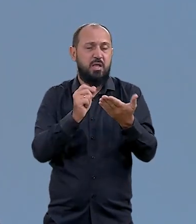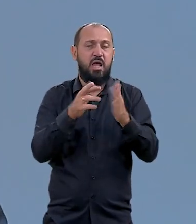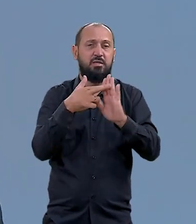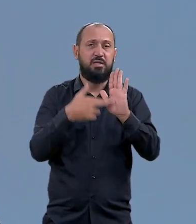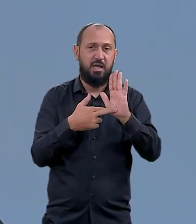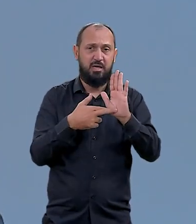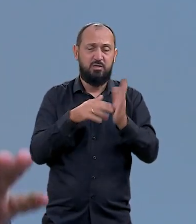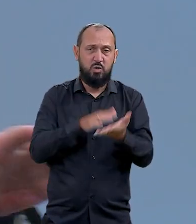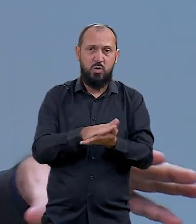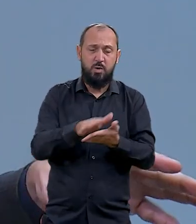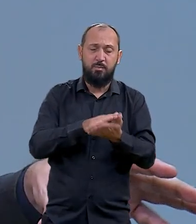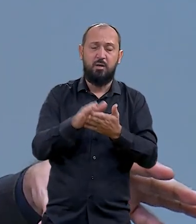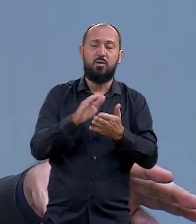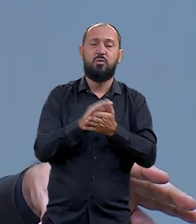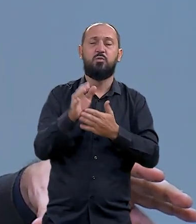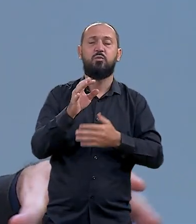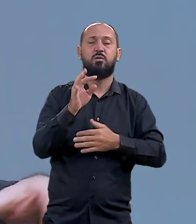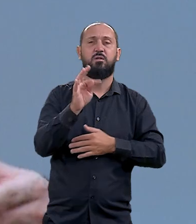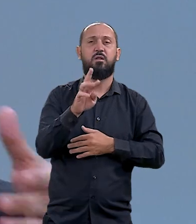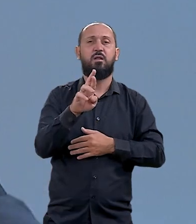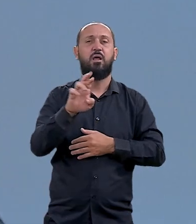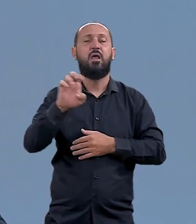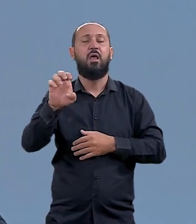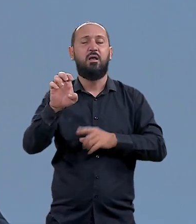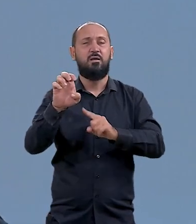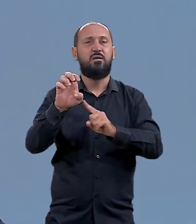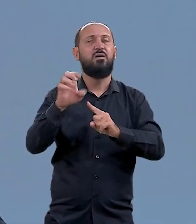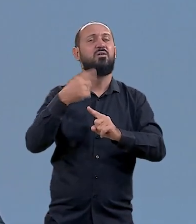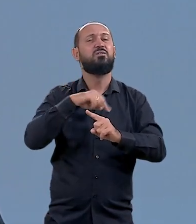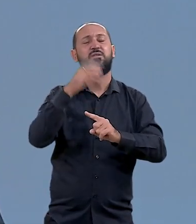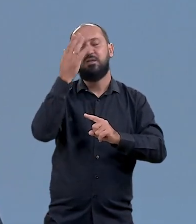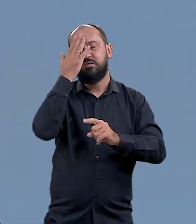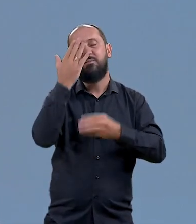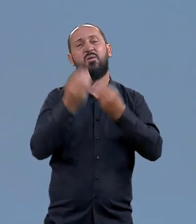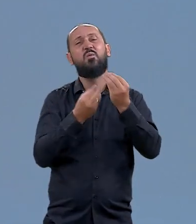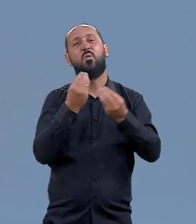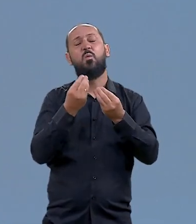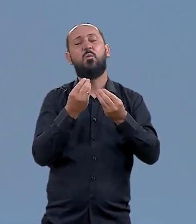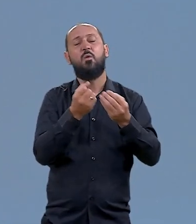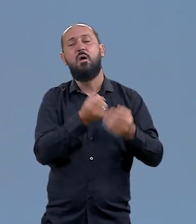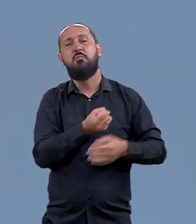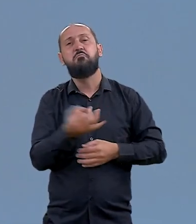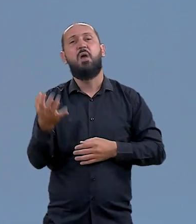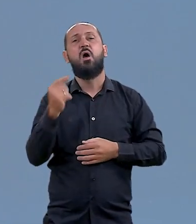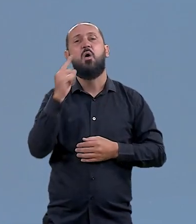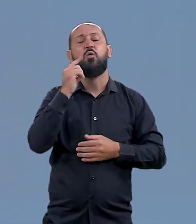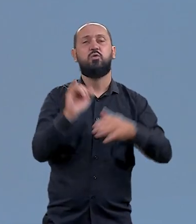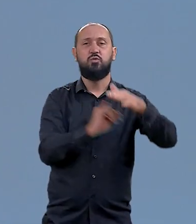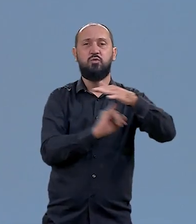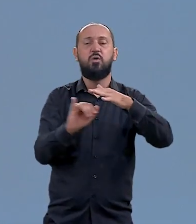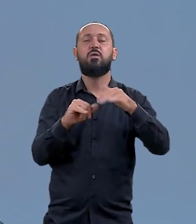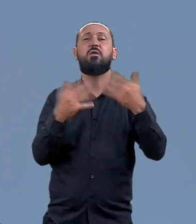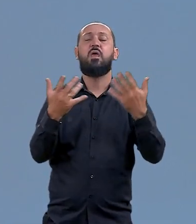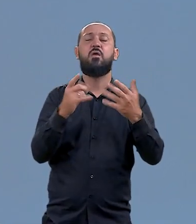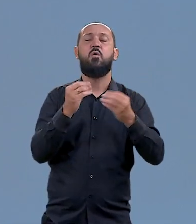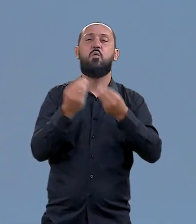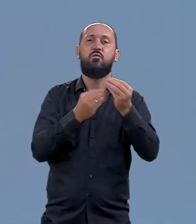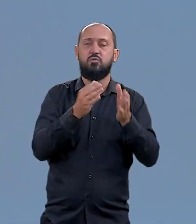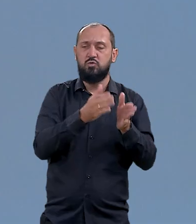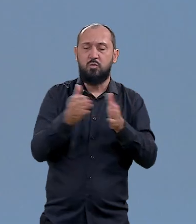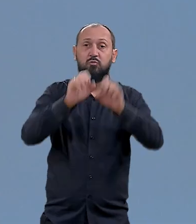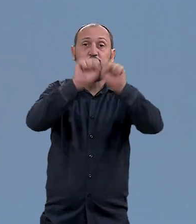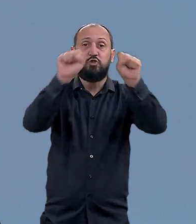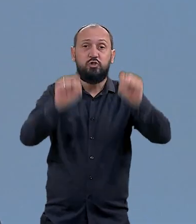Doutor Valeriano, você mencionou brevemente aí a respeito da importância de se manter atualizado quanto às portarias e todas as normas que são editadas